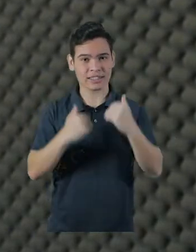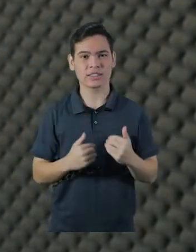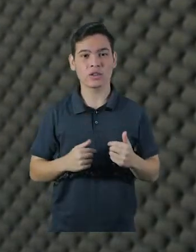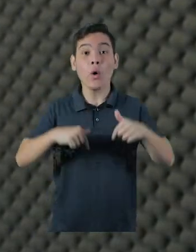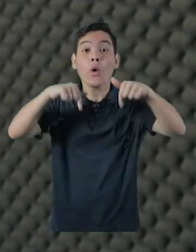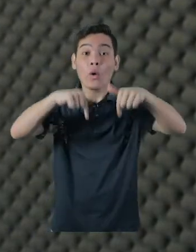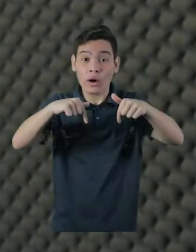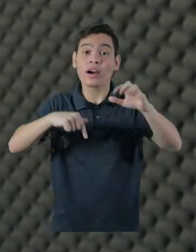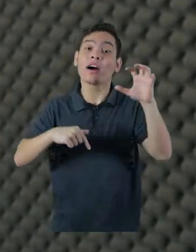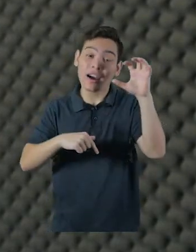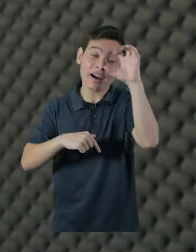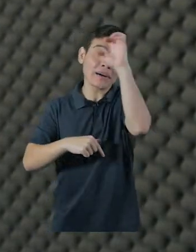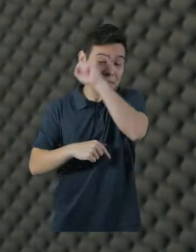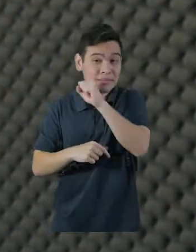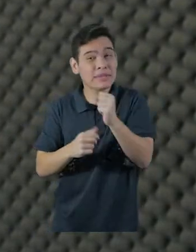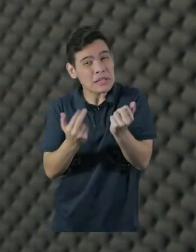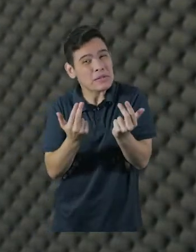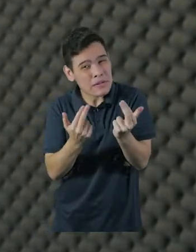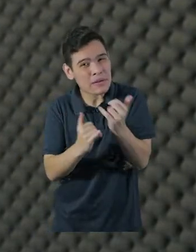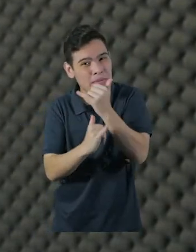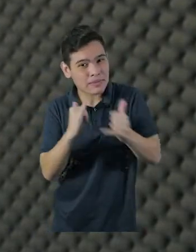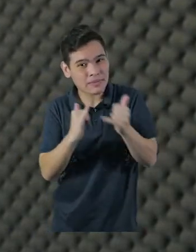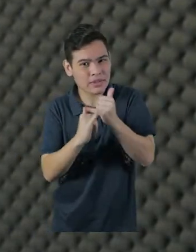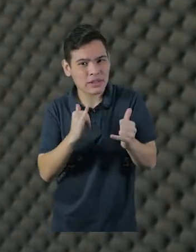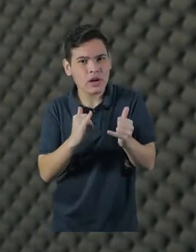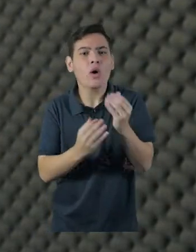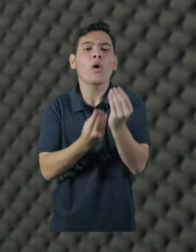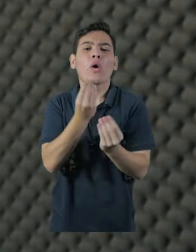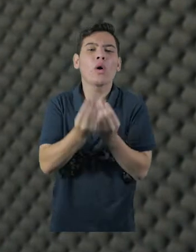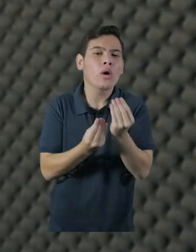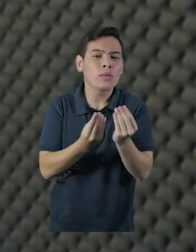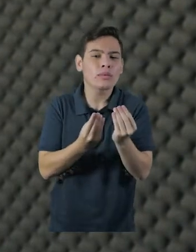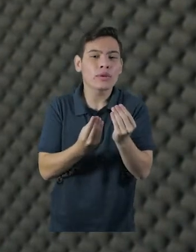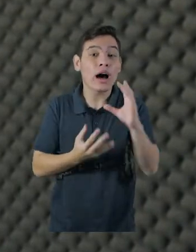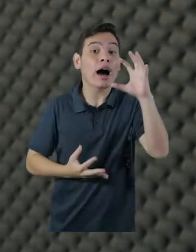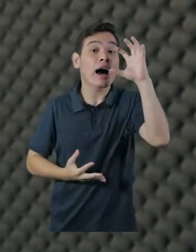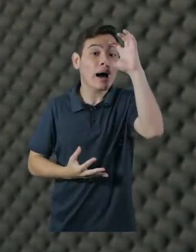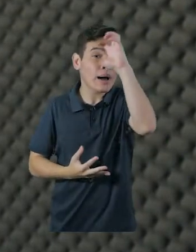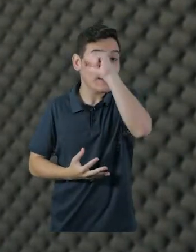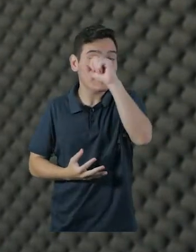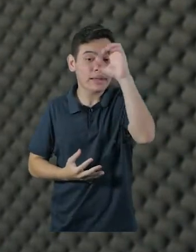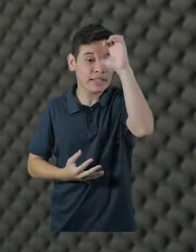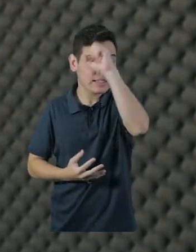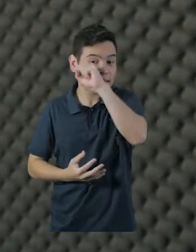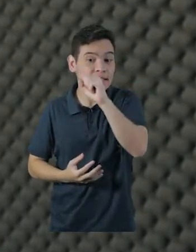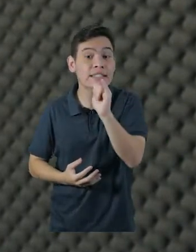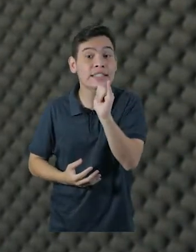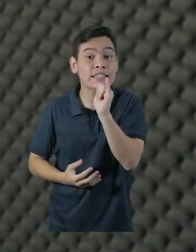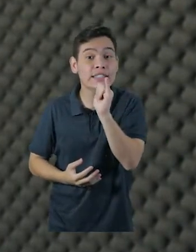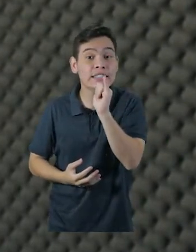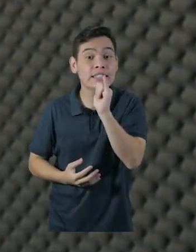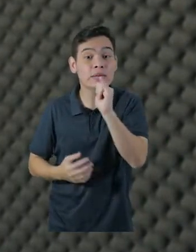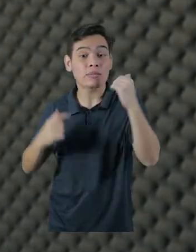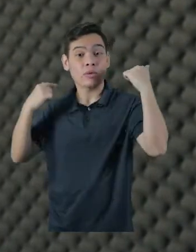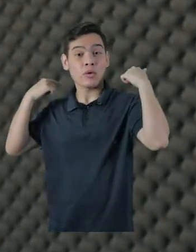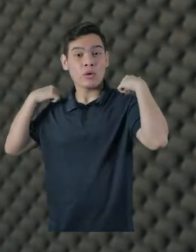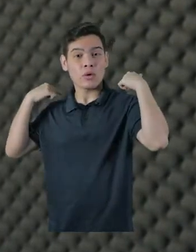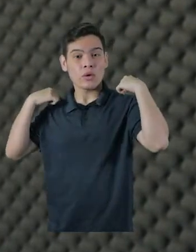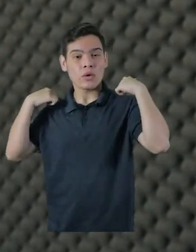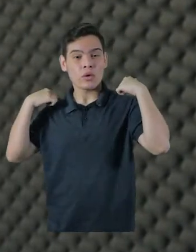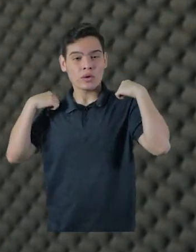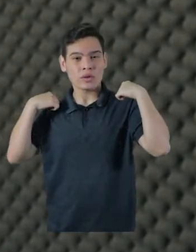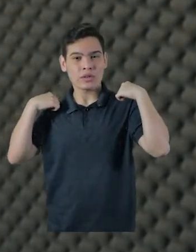à prática da pequena dança e a aprender as ondulações de material para a coluna,